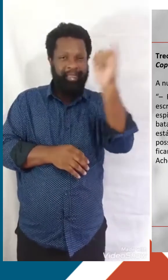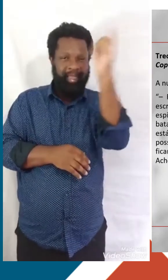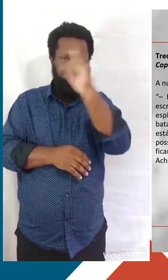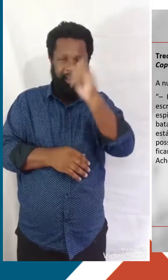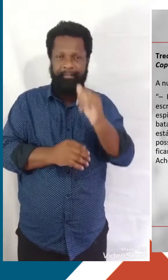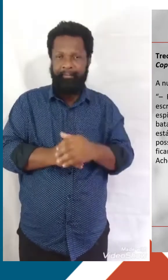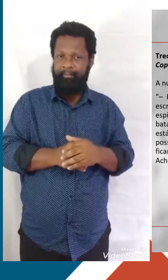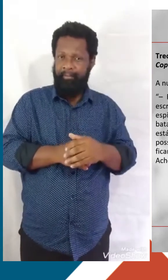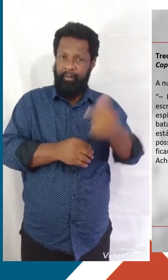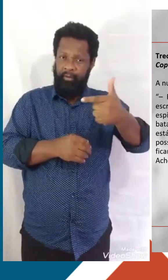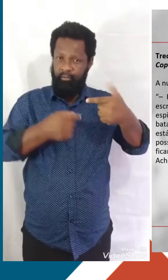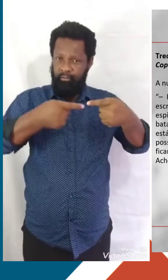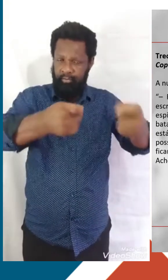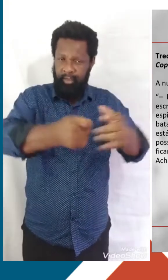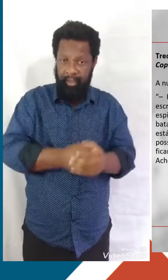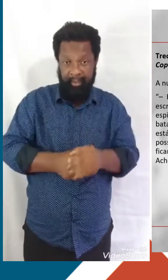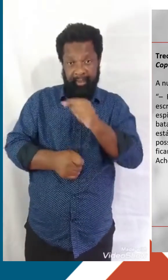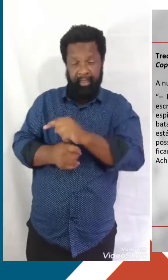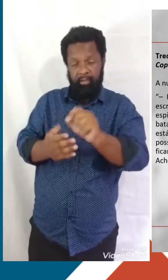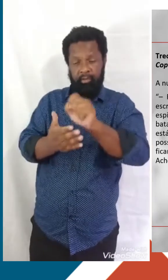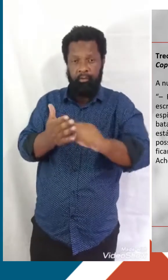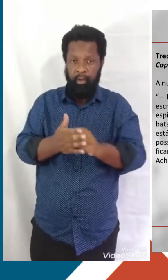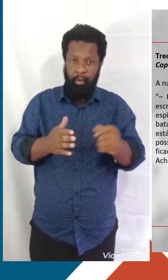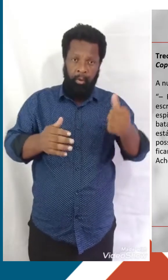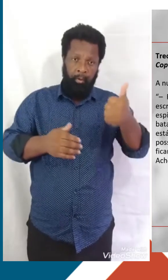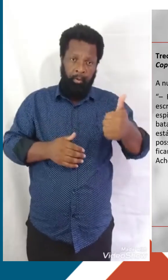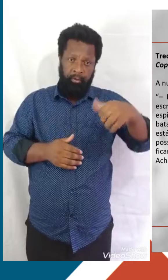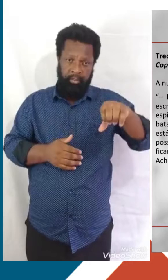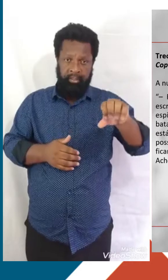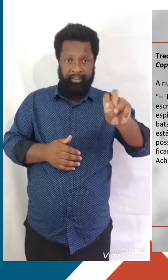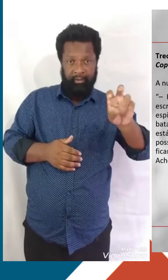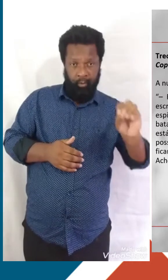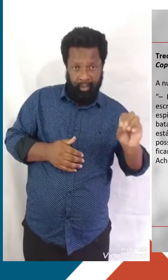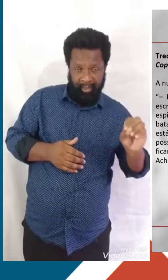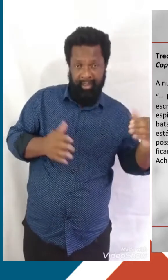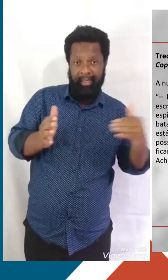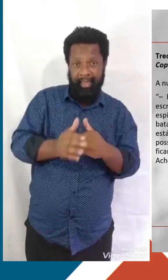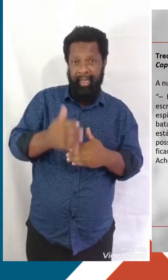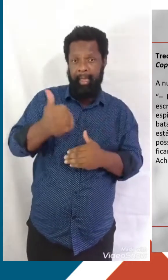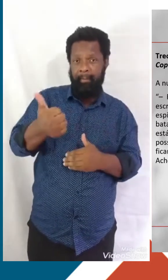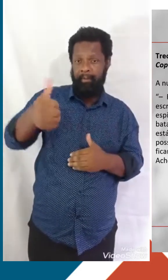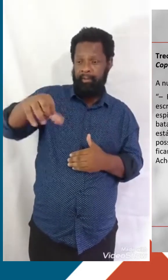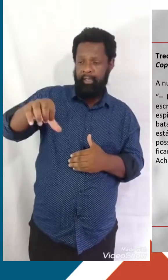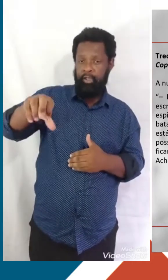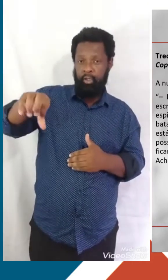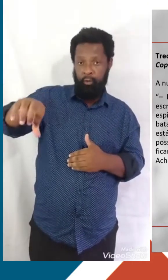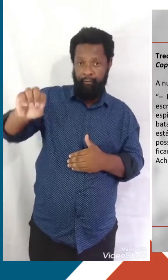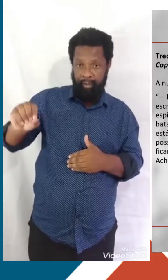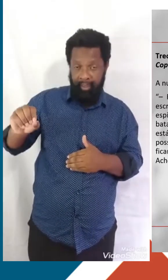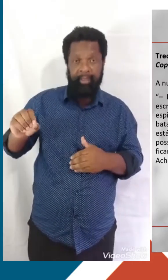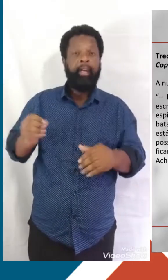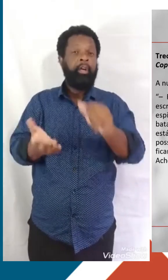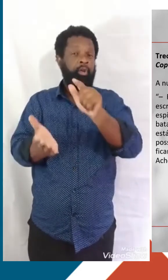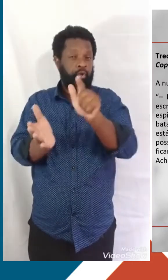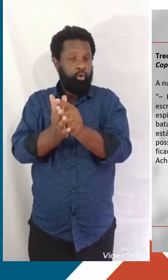Itália. O autor publicou de 1950 até 1990 nos jornais Correio da Manhã,